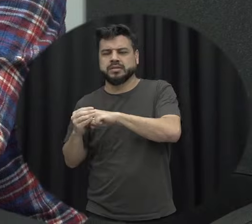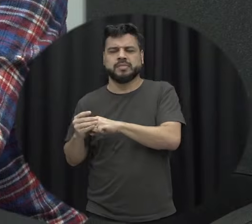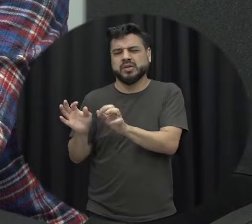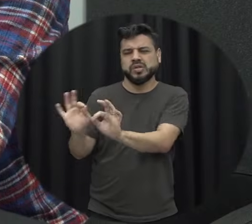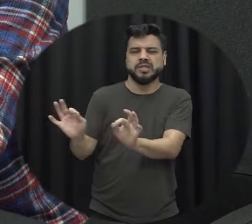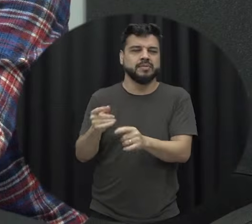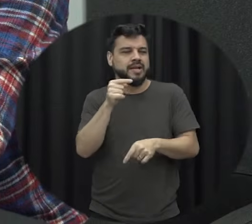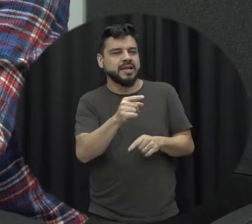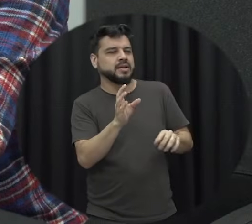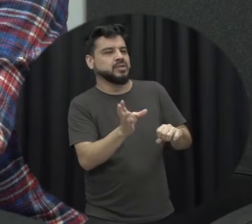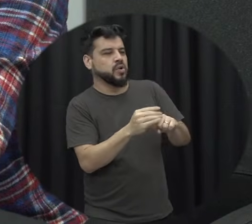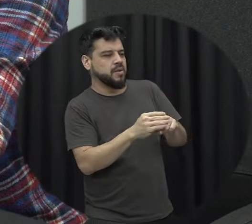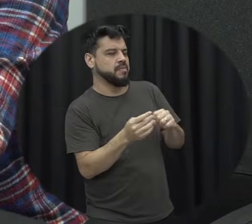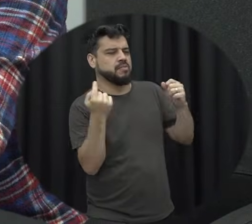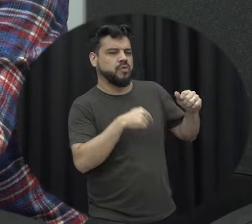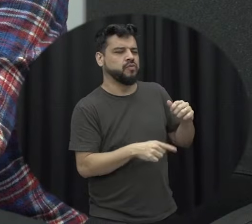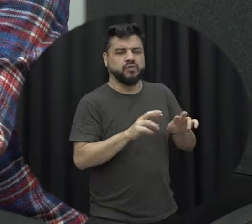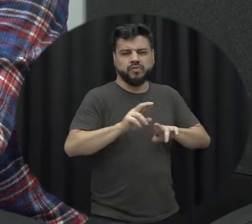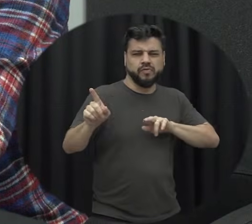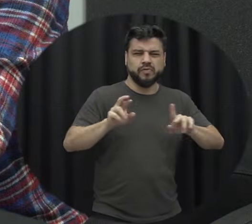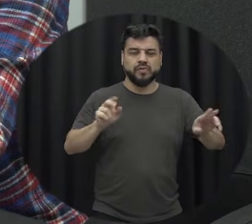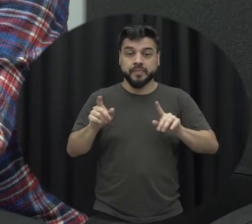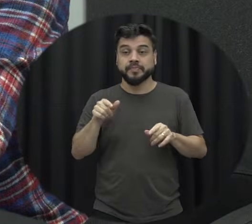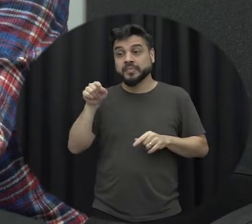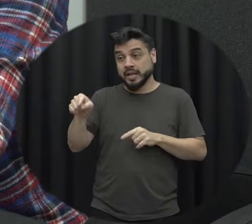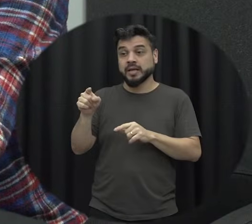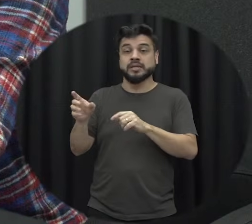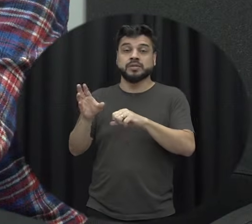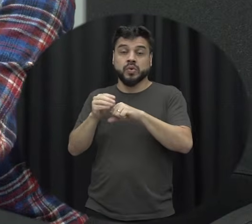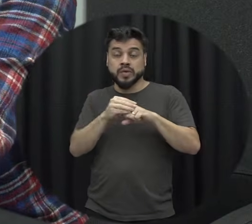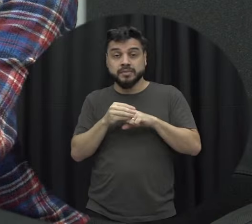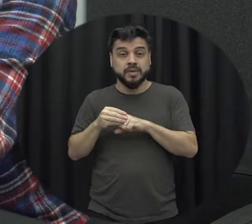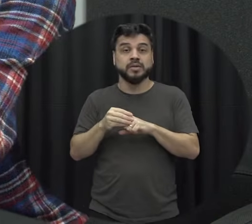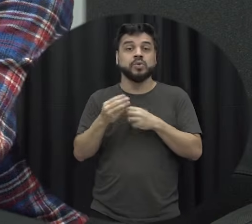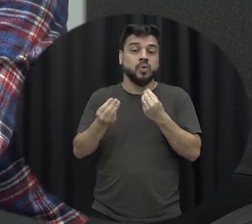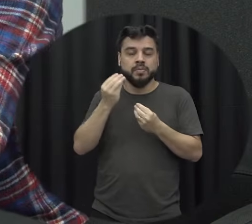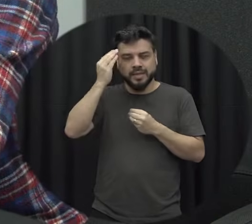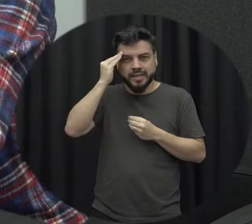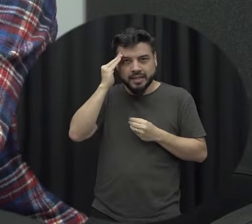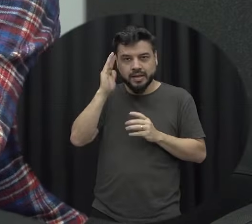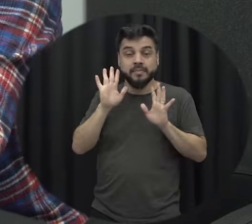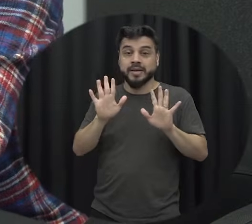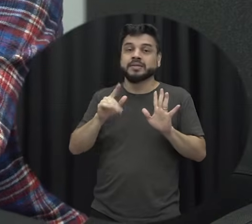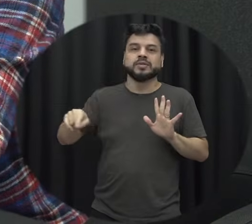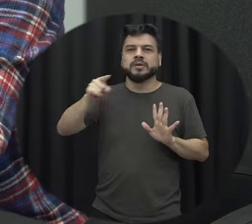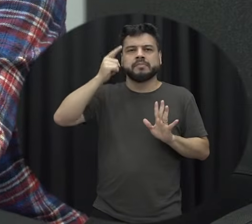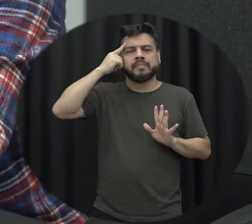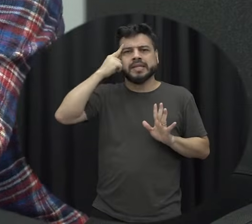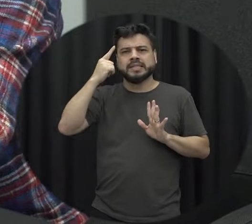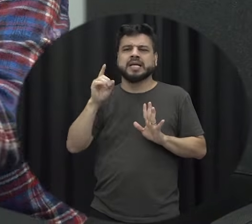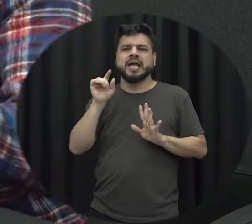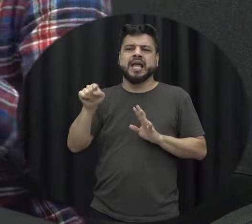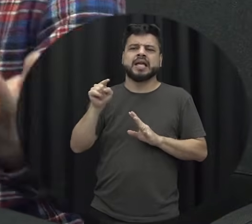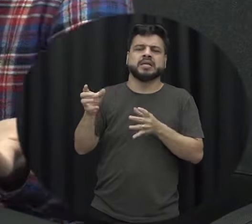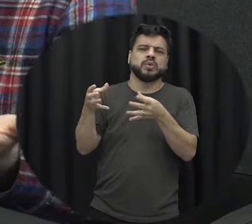realmente propiciam uma compreensão mais aprofundada de um determinado fenômeno, mas isso não pode nos levar a uma